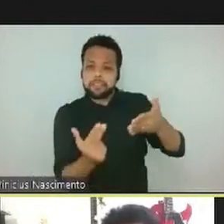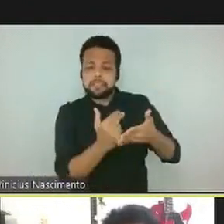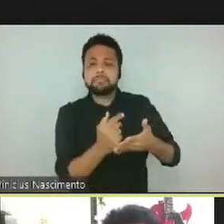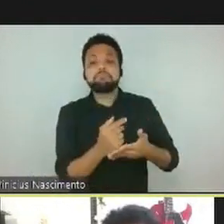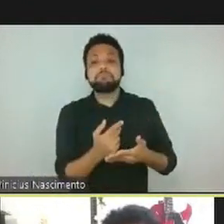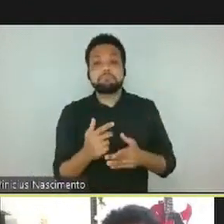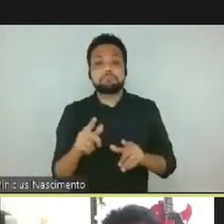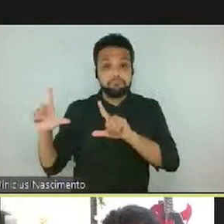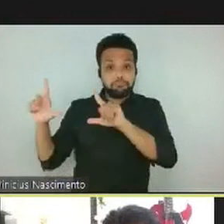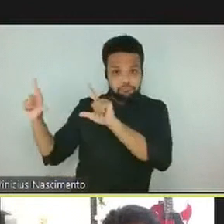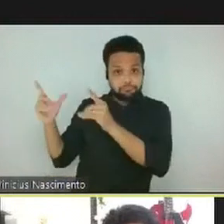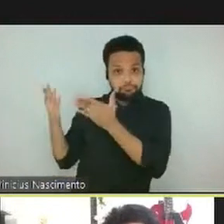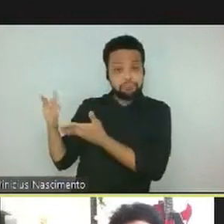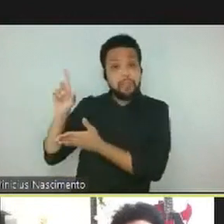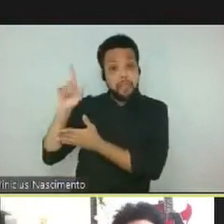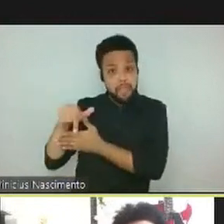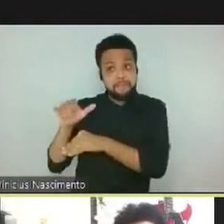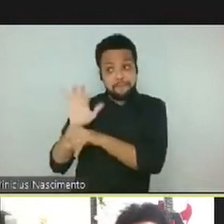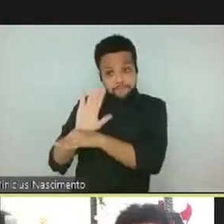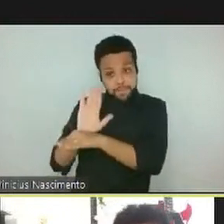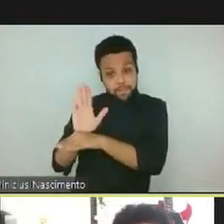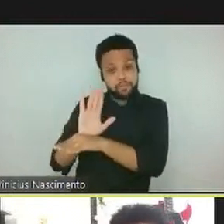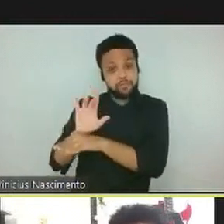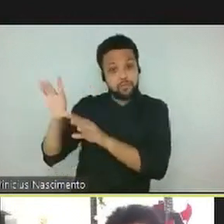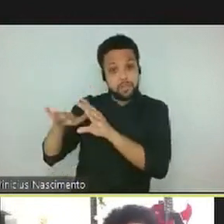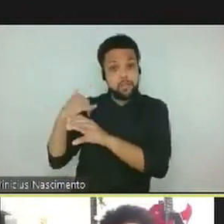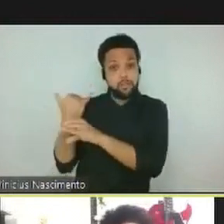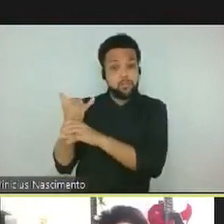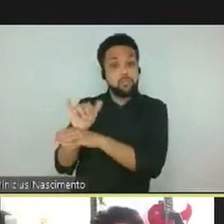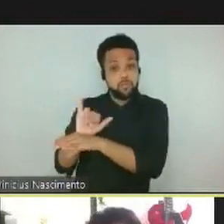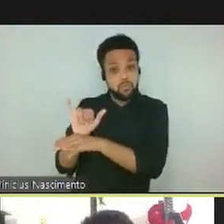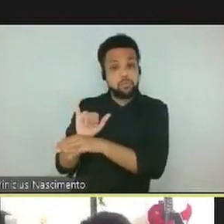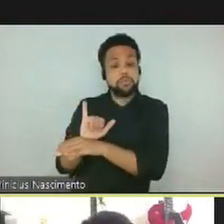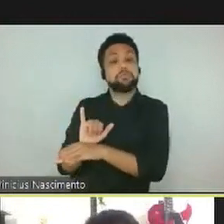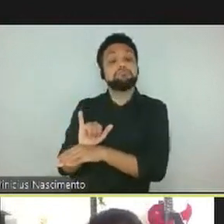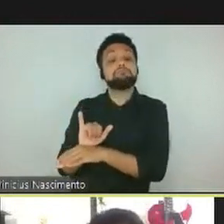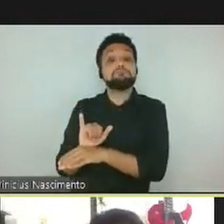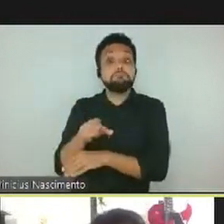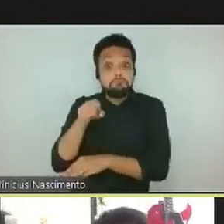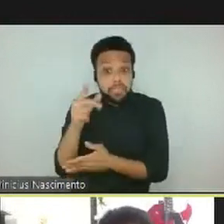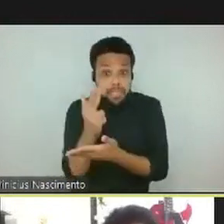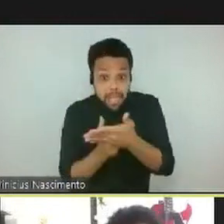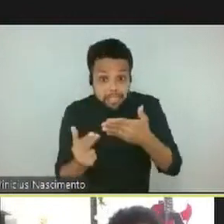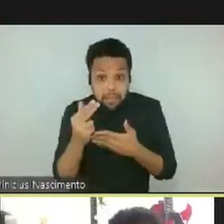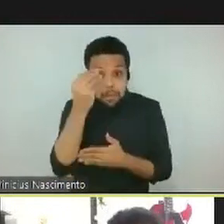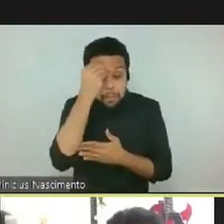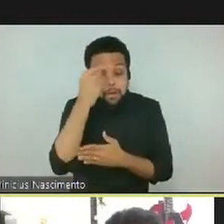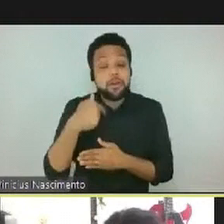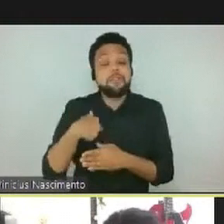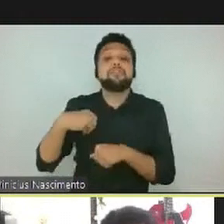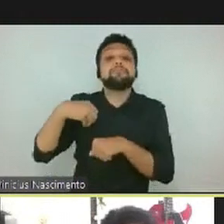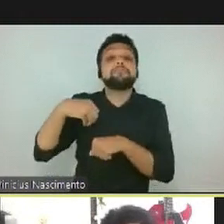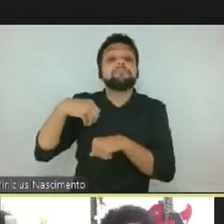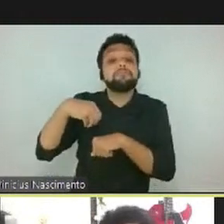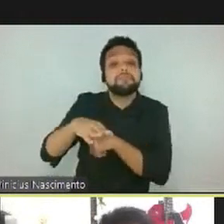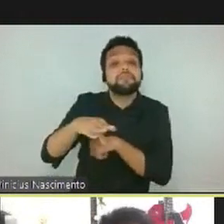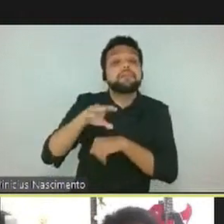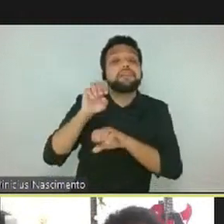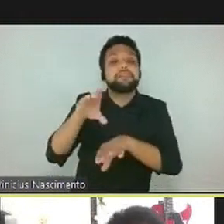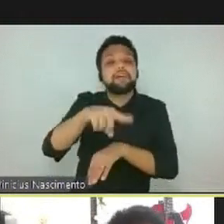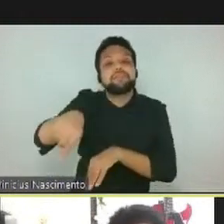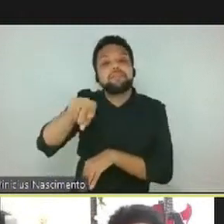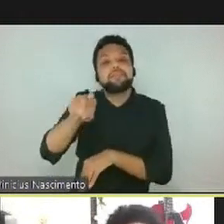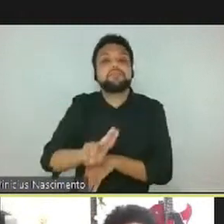extraída de um dos vídeos, né? Falou, desenho de memória, então eu vou ensinar você a fazer nuvem, sol e árvore, né? Um